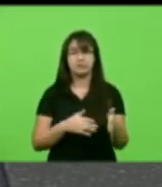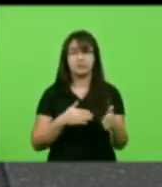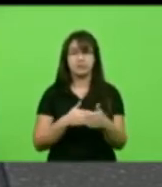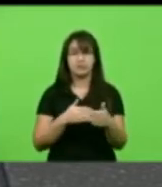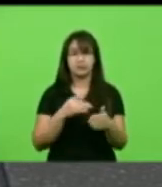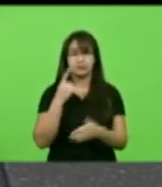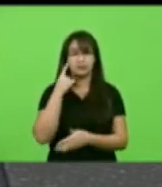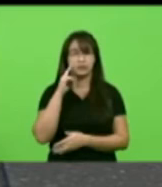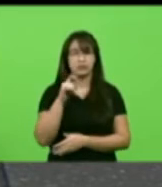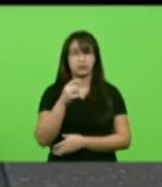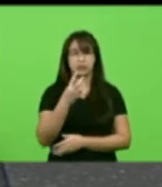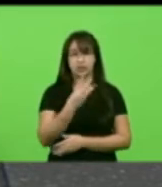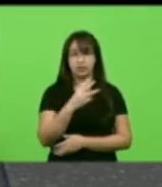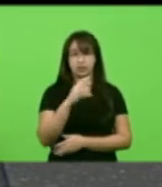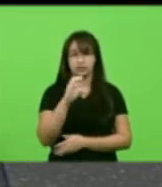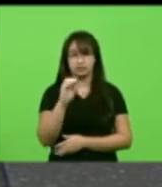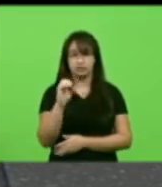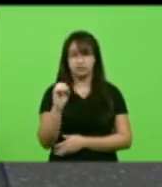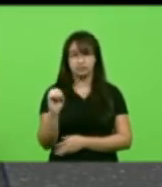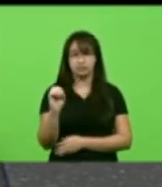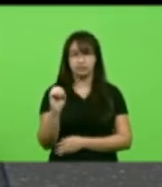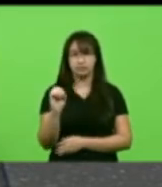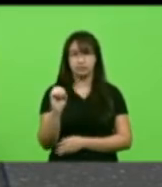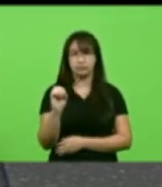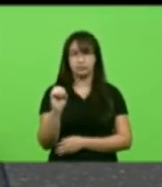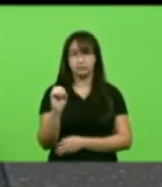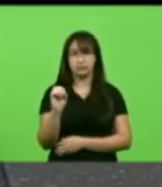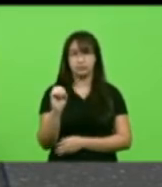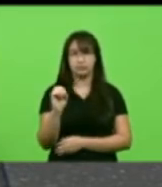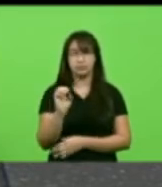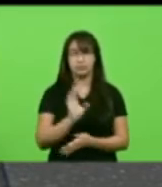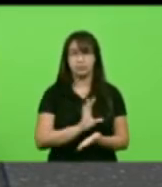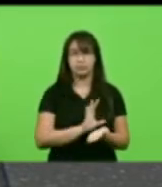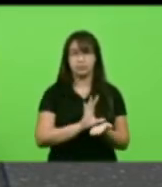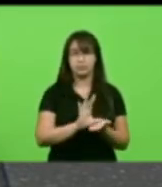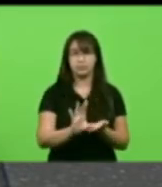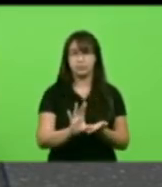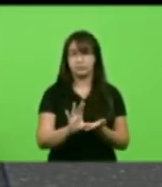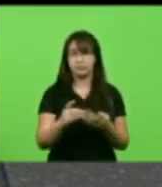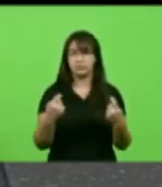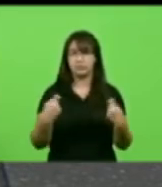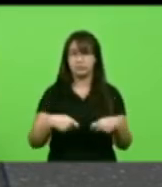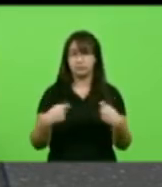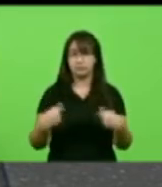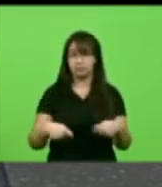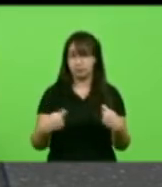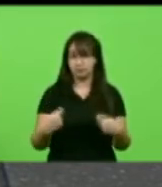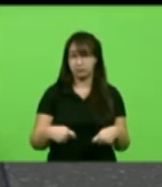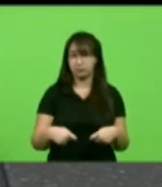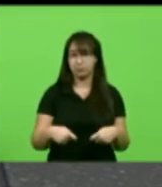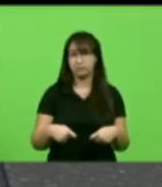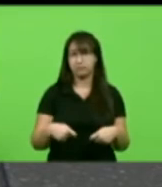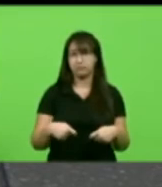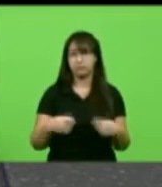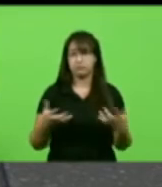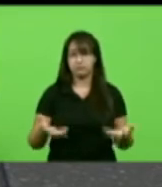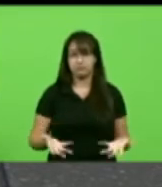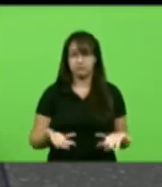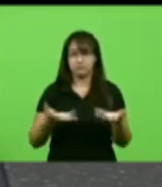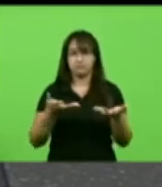trinta e os investimentos necessários para alavancar o nosso